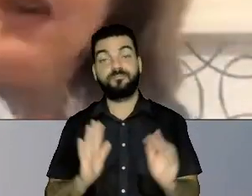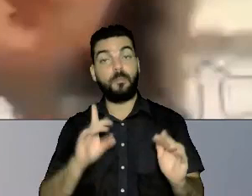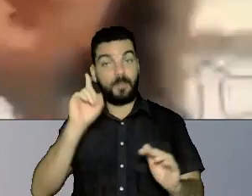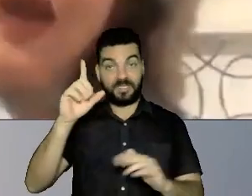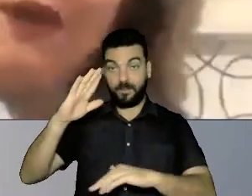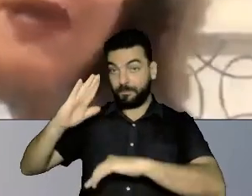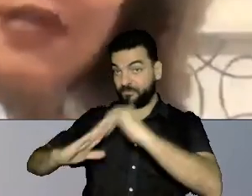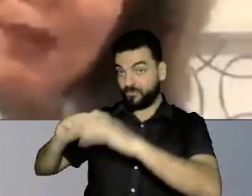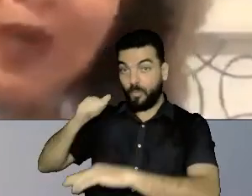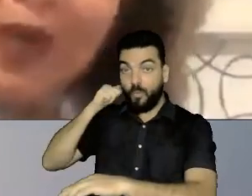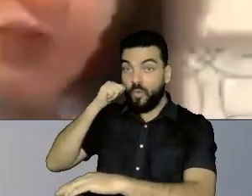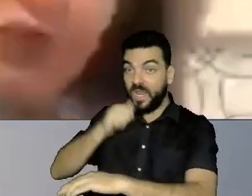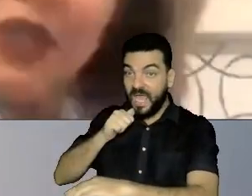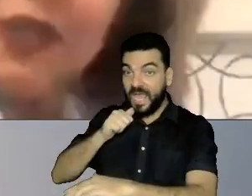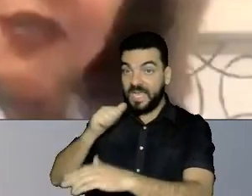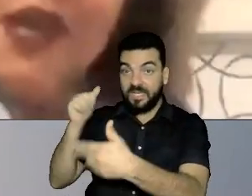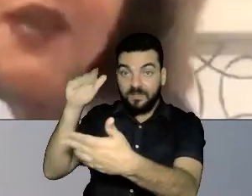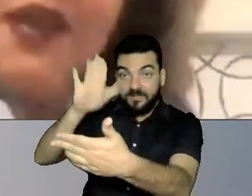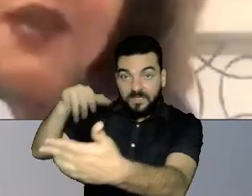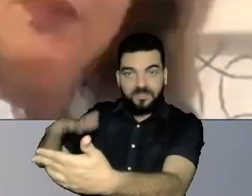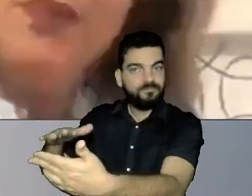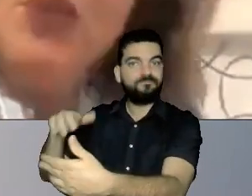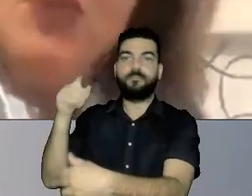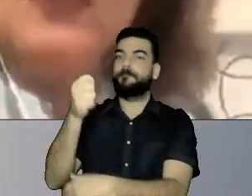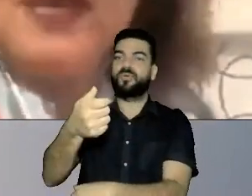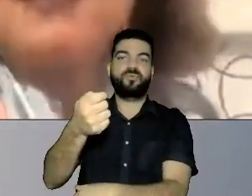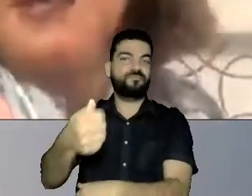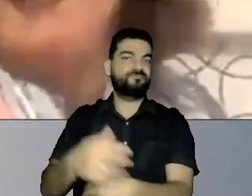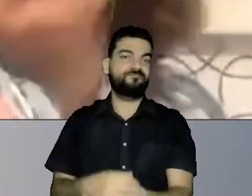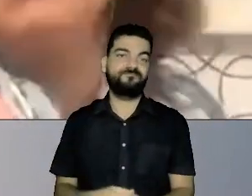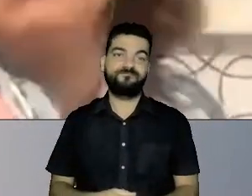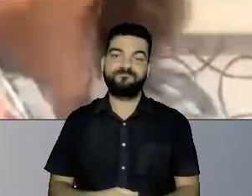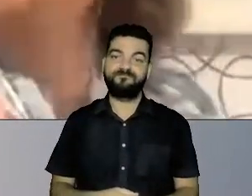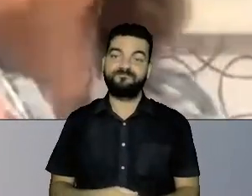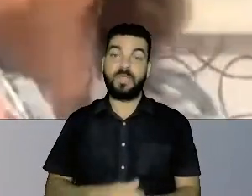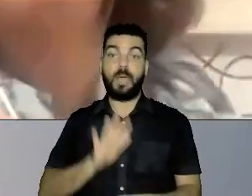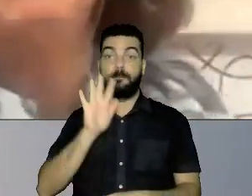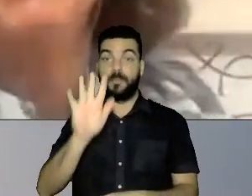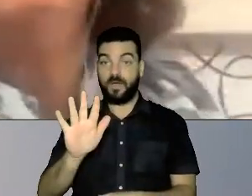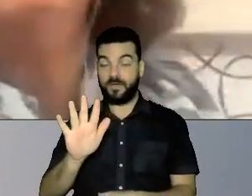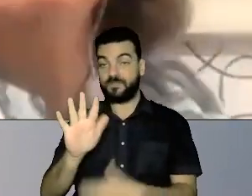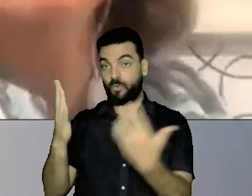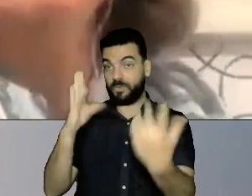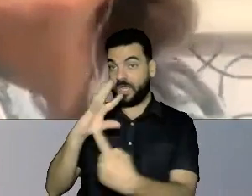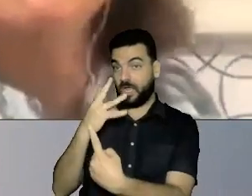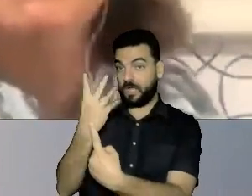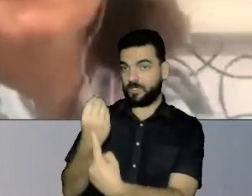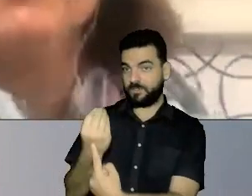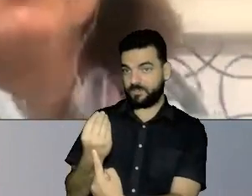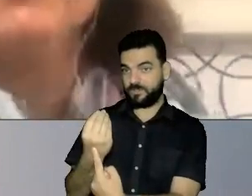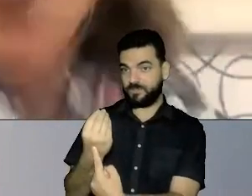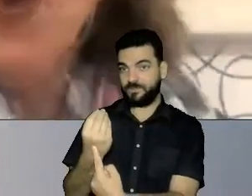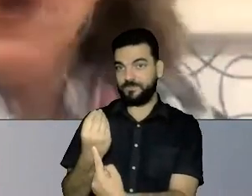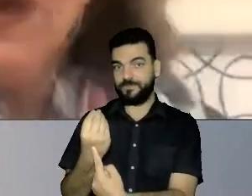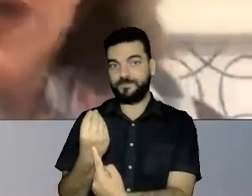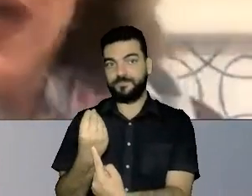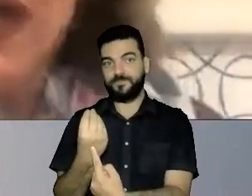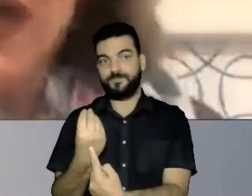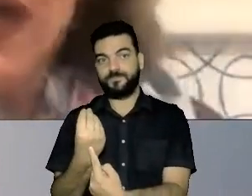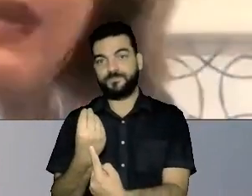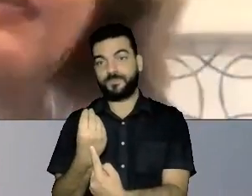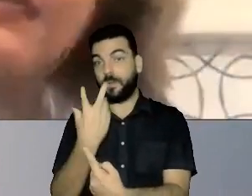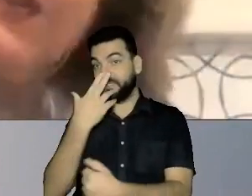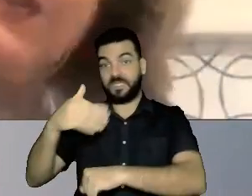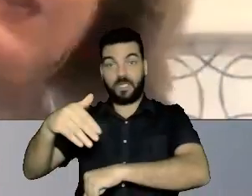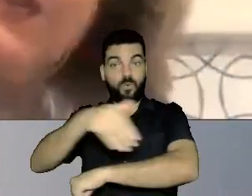que são as protagonistas. No mundo das artes também de rua,